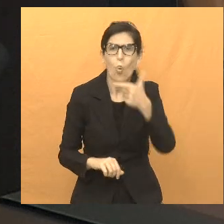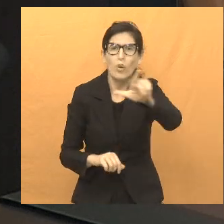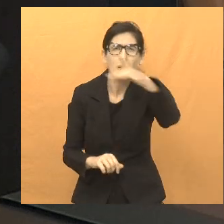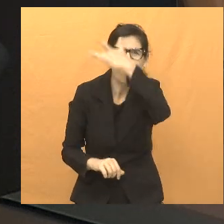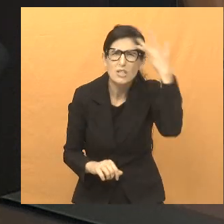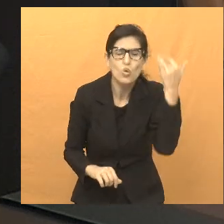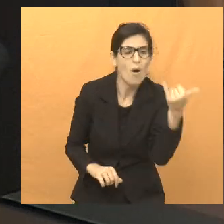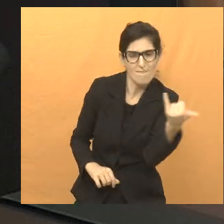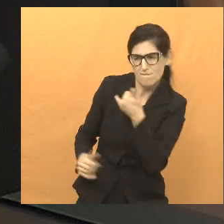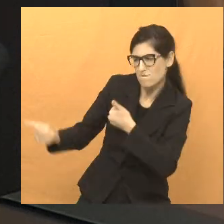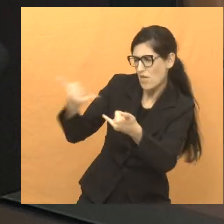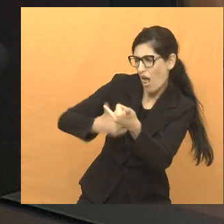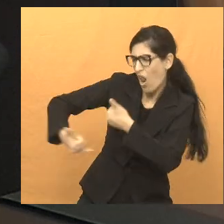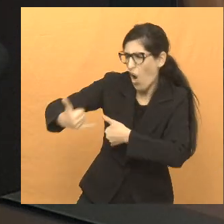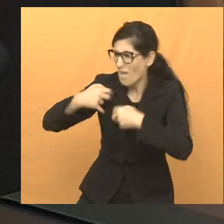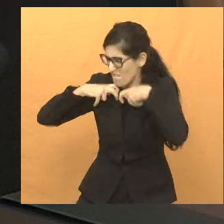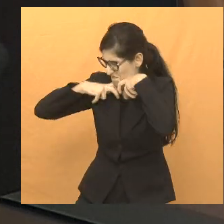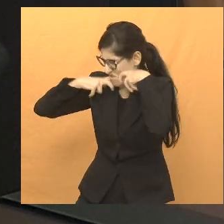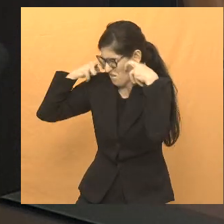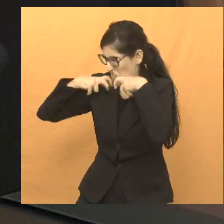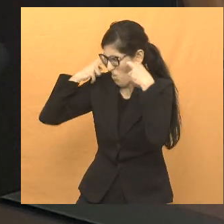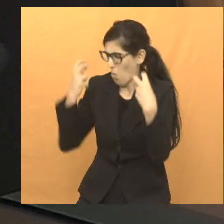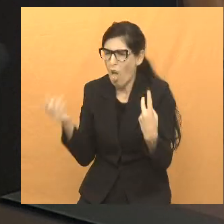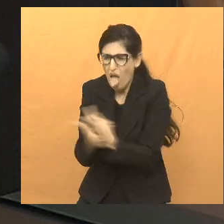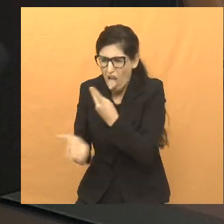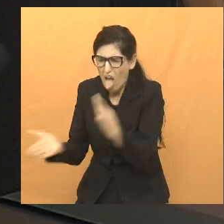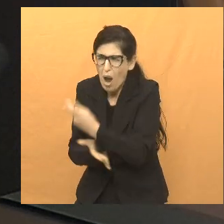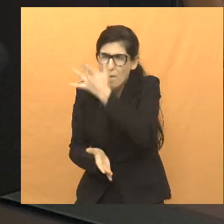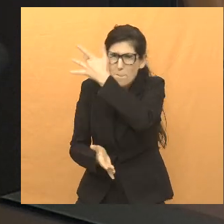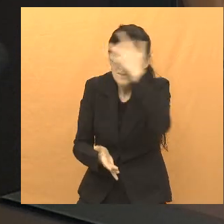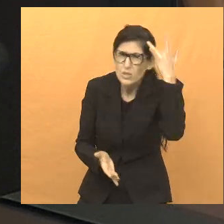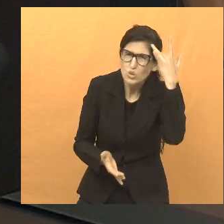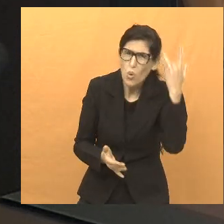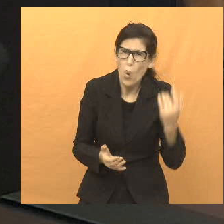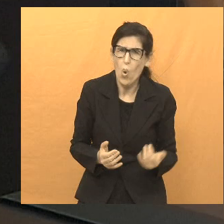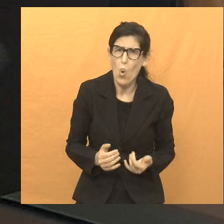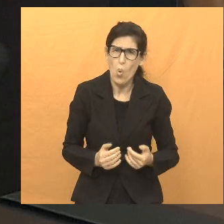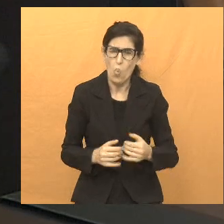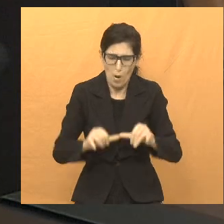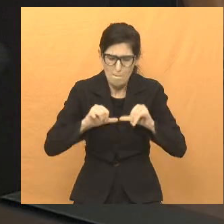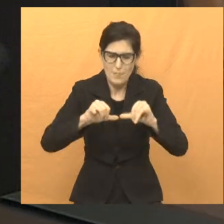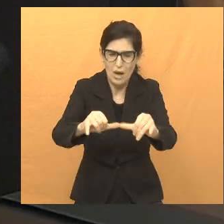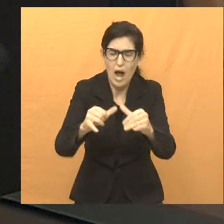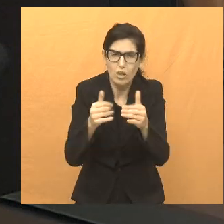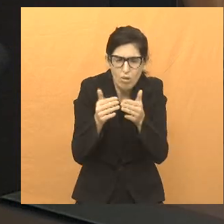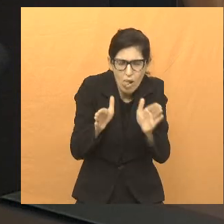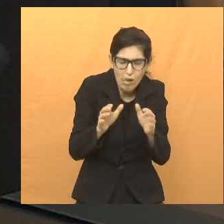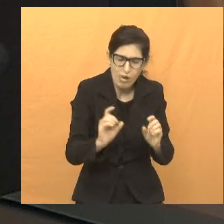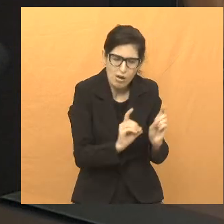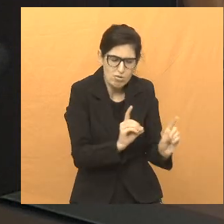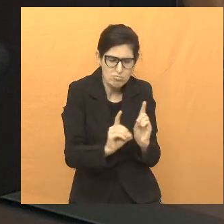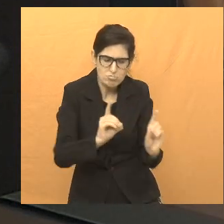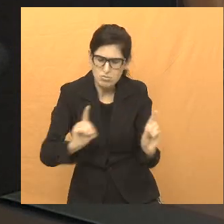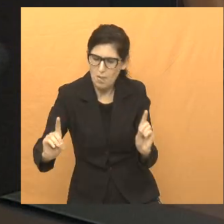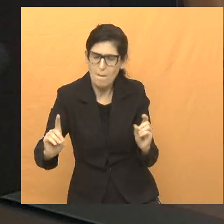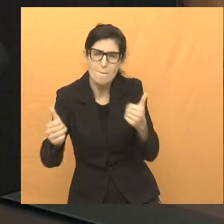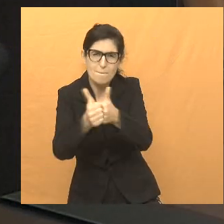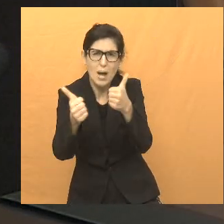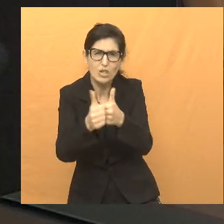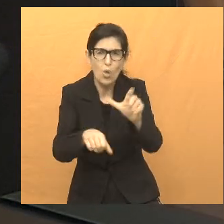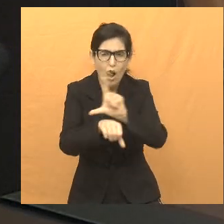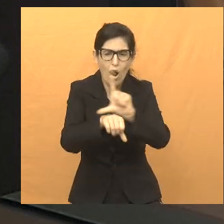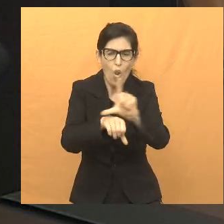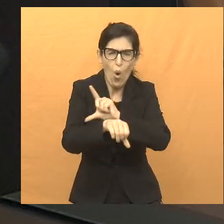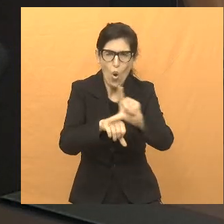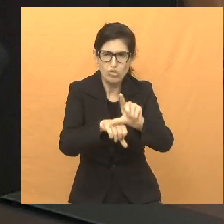cidade. Olha quanto de gente fica na porta do Mercadão. Aqui eu não aguento tirar a loja, aqui perto da loja americana.